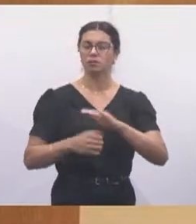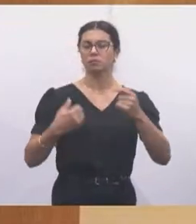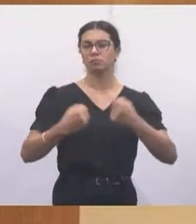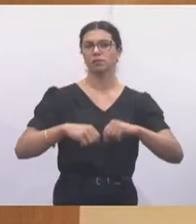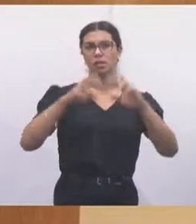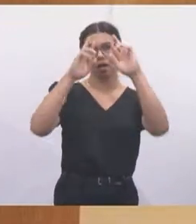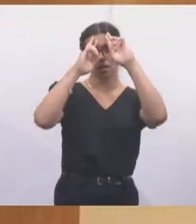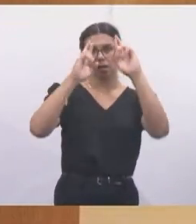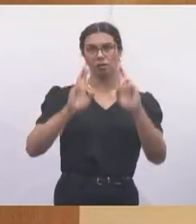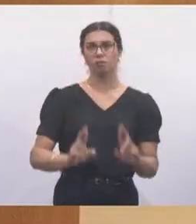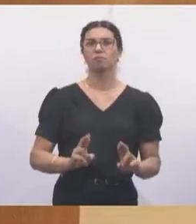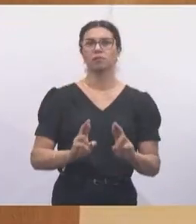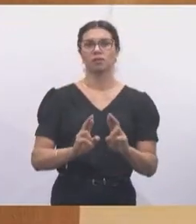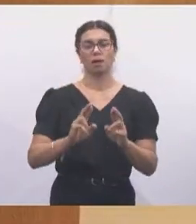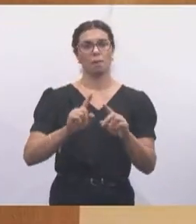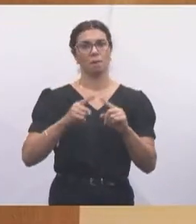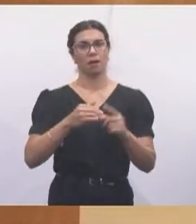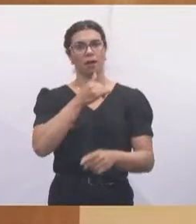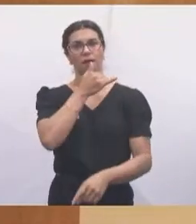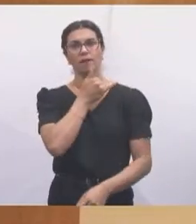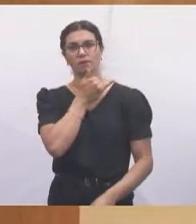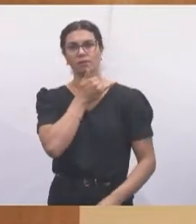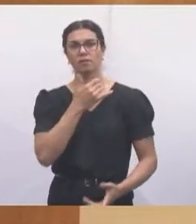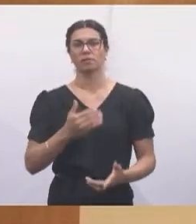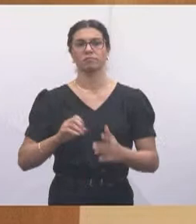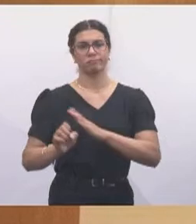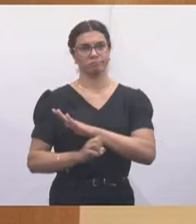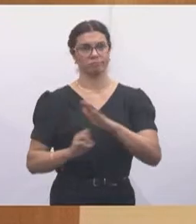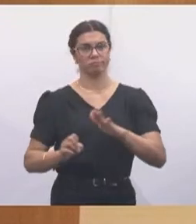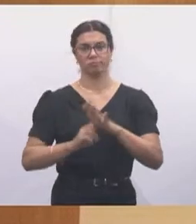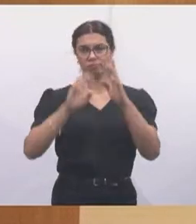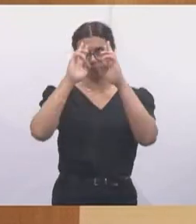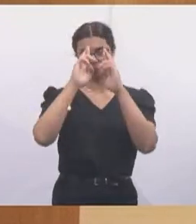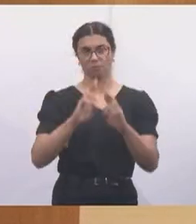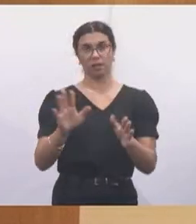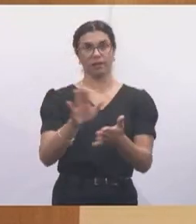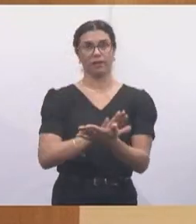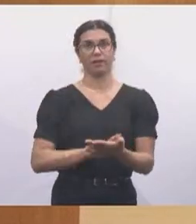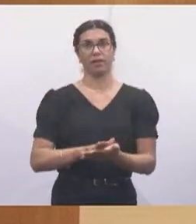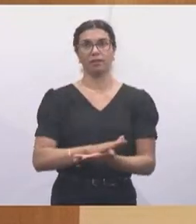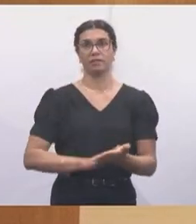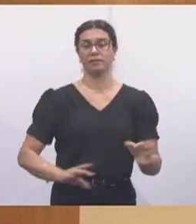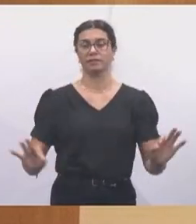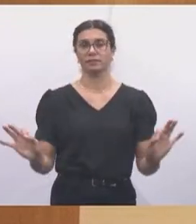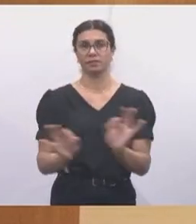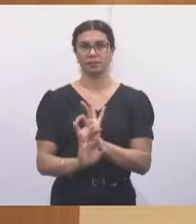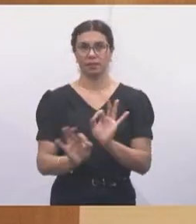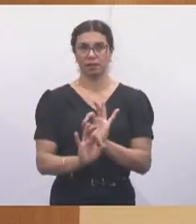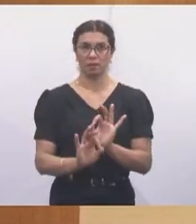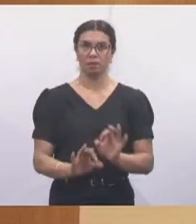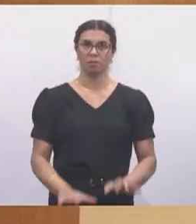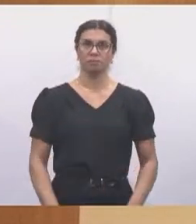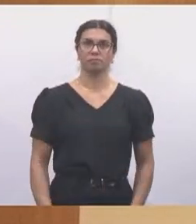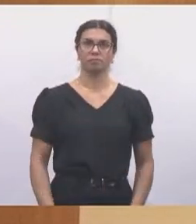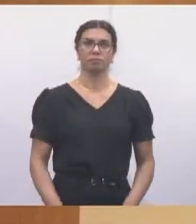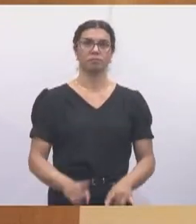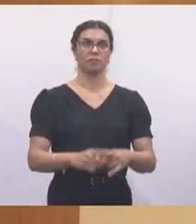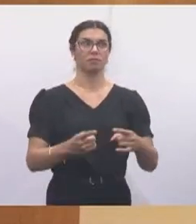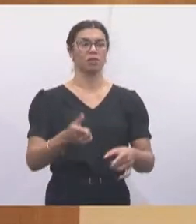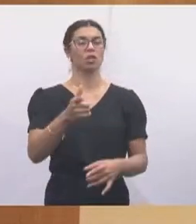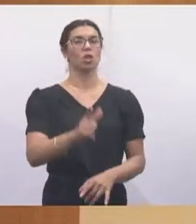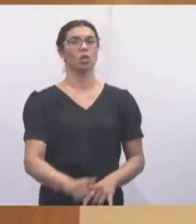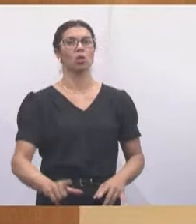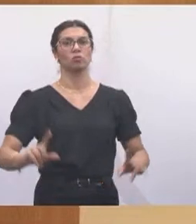os trabalhadores, e infelizmente os empresários não respeitam a mão de obra, não respeitam a classe trabalhadora. Mais uma